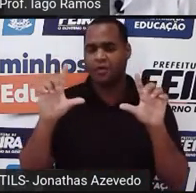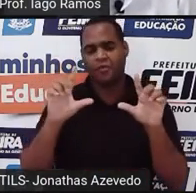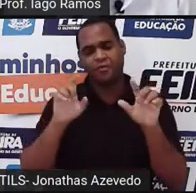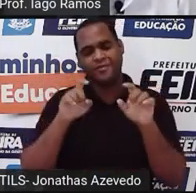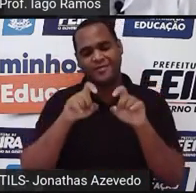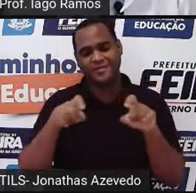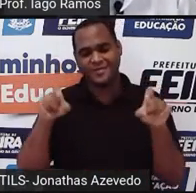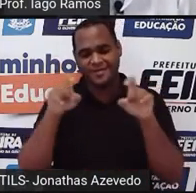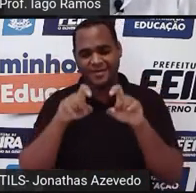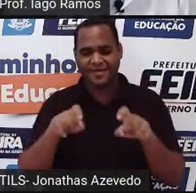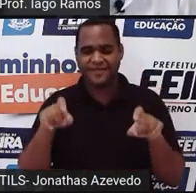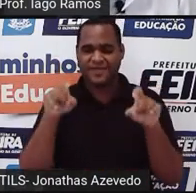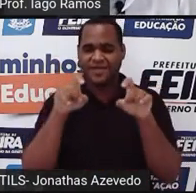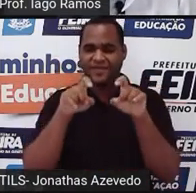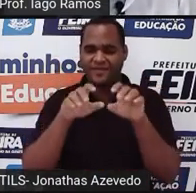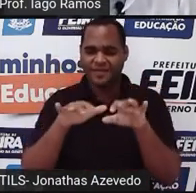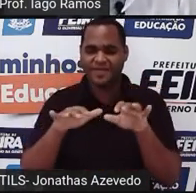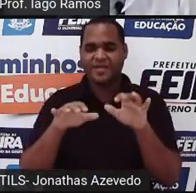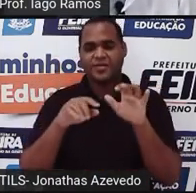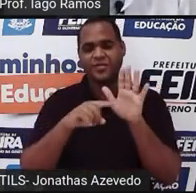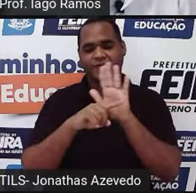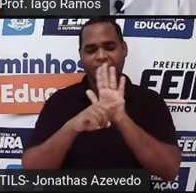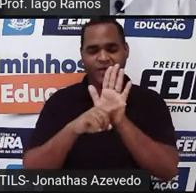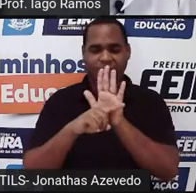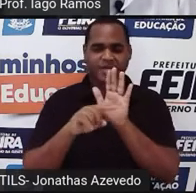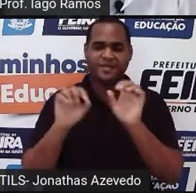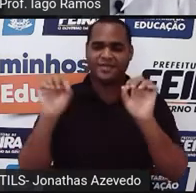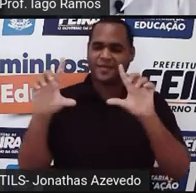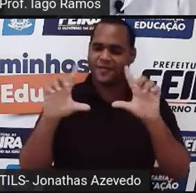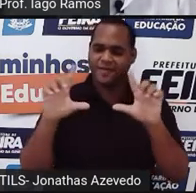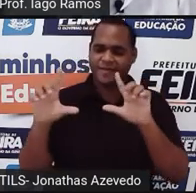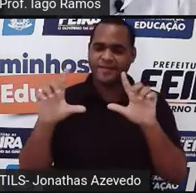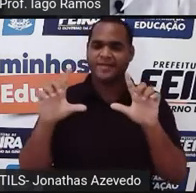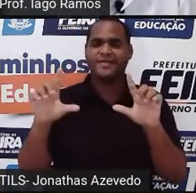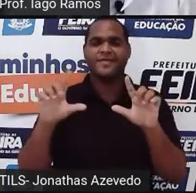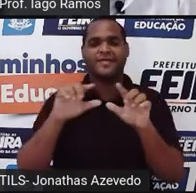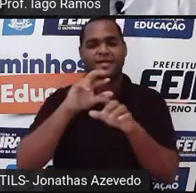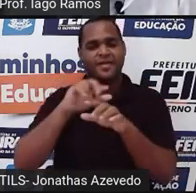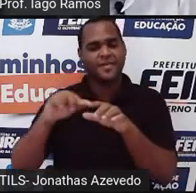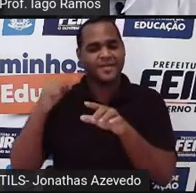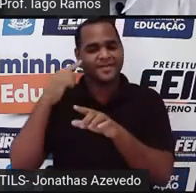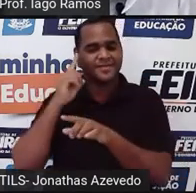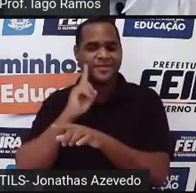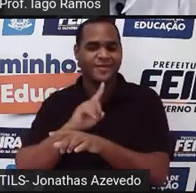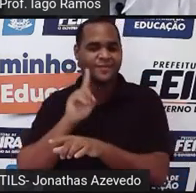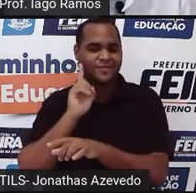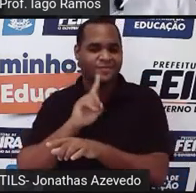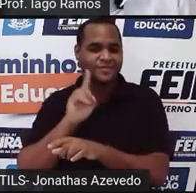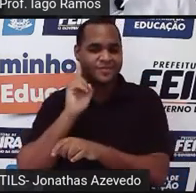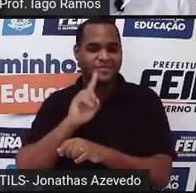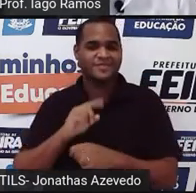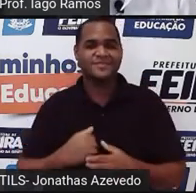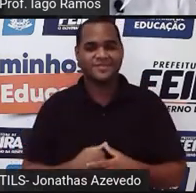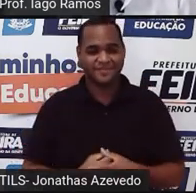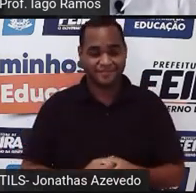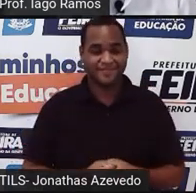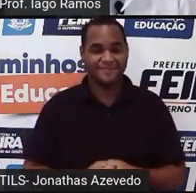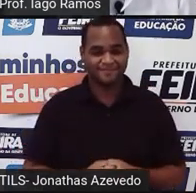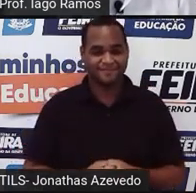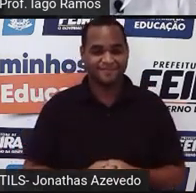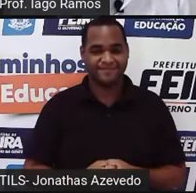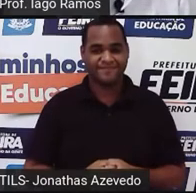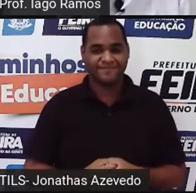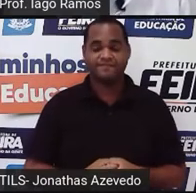noticiários de TV o Filmes né com Produções norte-americanas Pois é